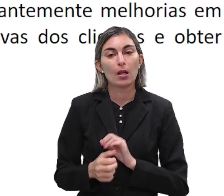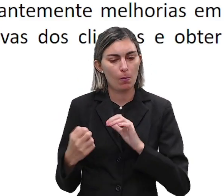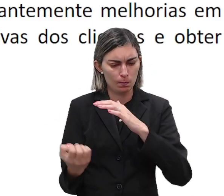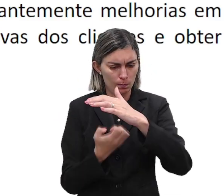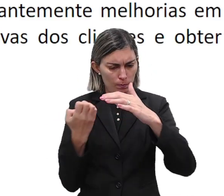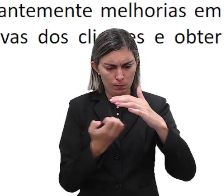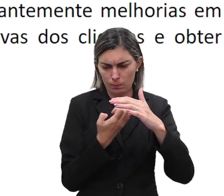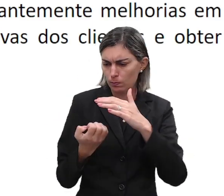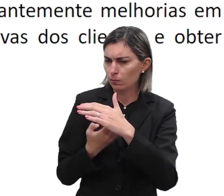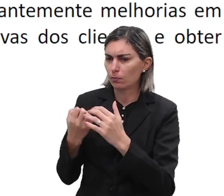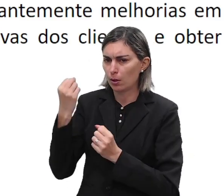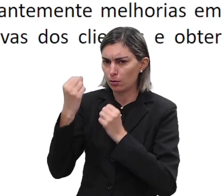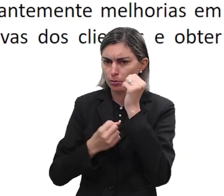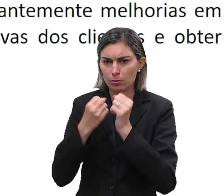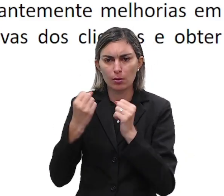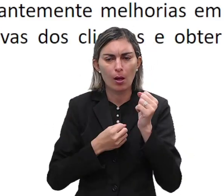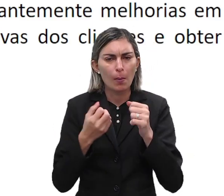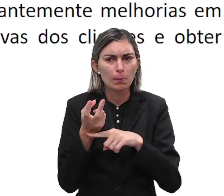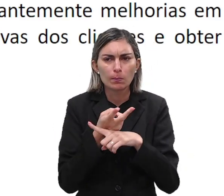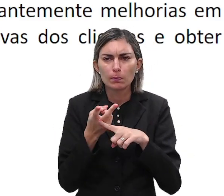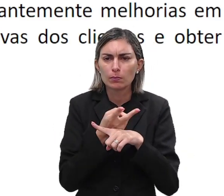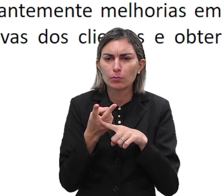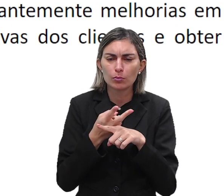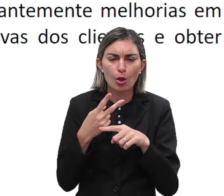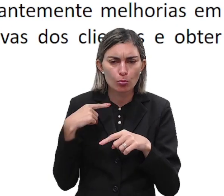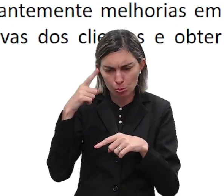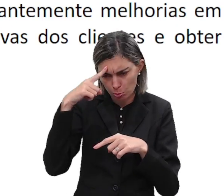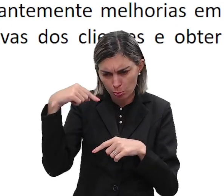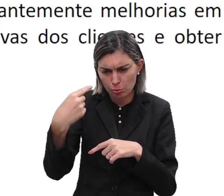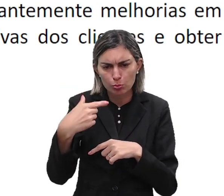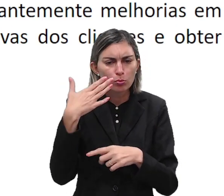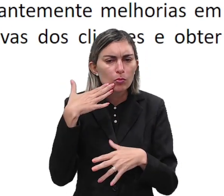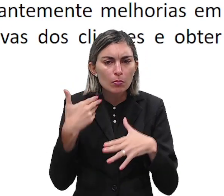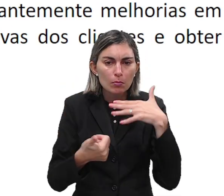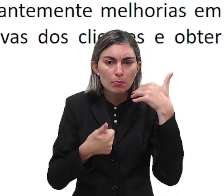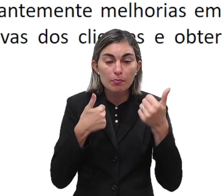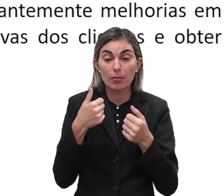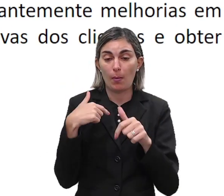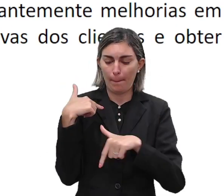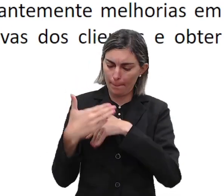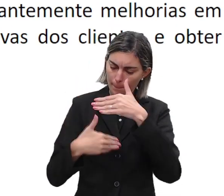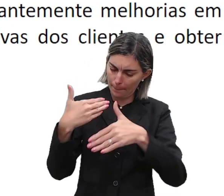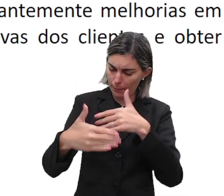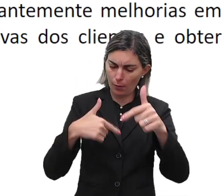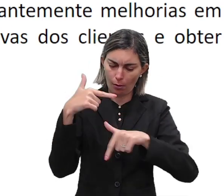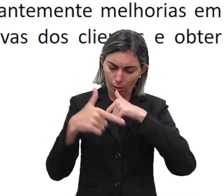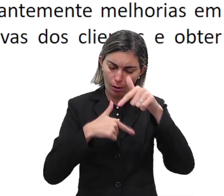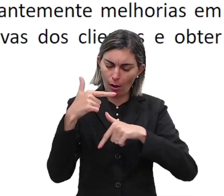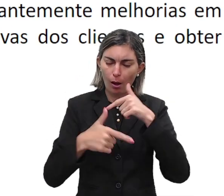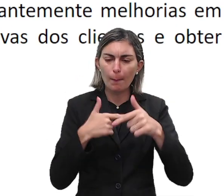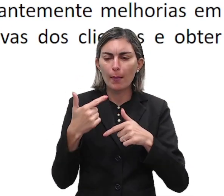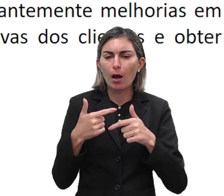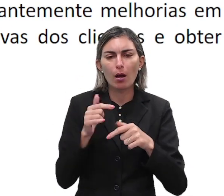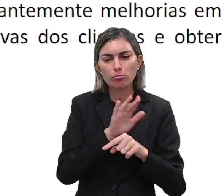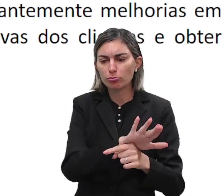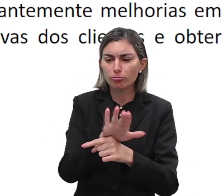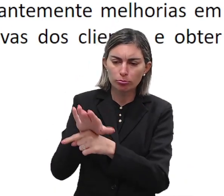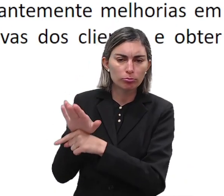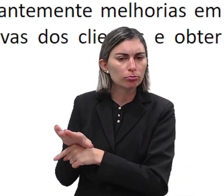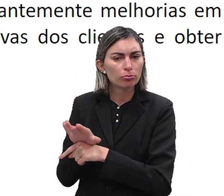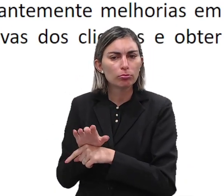Empresas e organizações buscam sistemática e constantemente melhorias em seus processos e serviços para atender